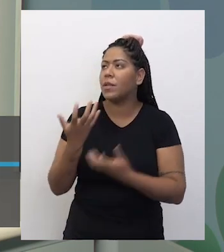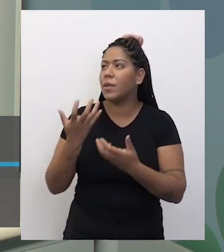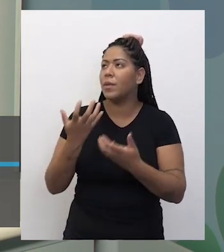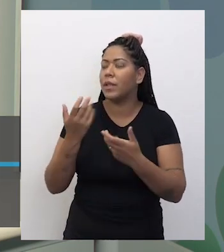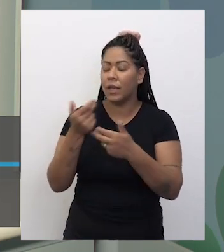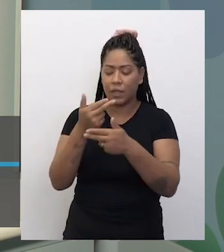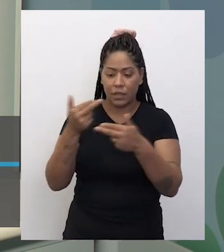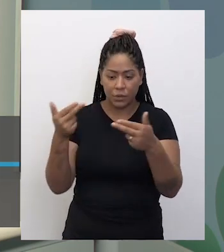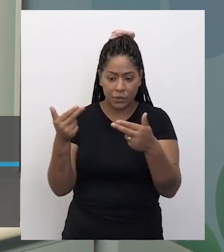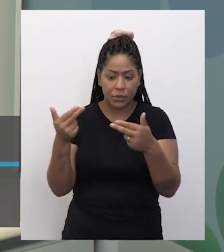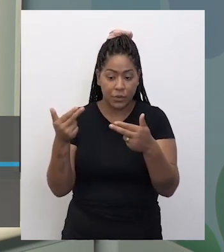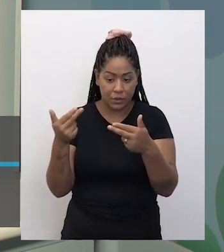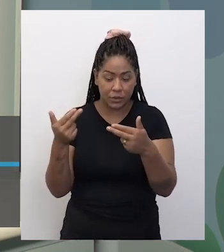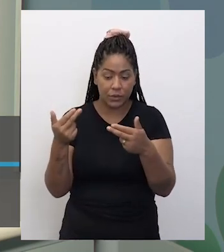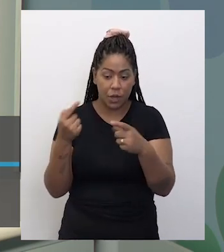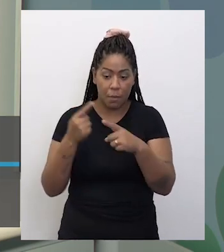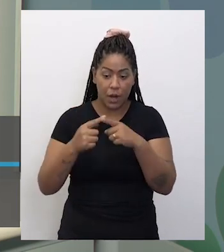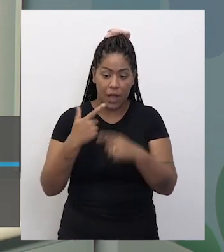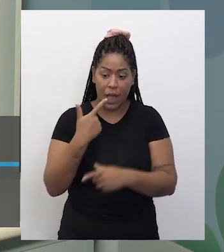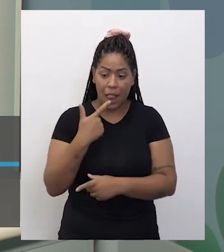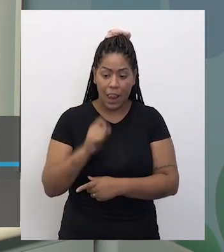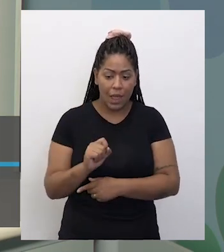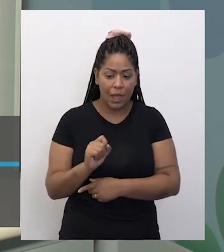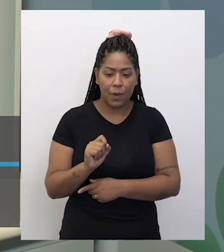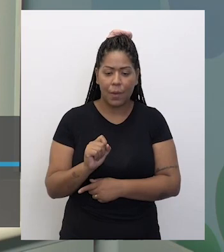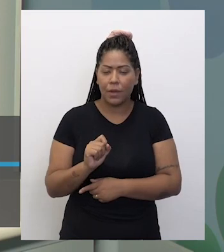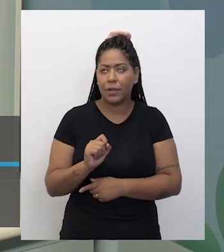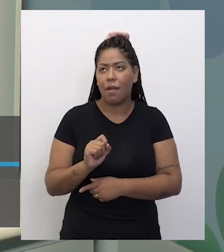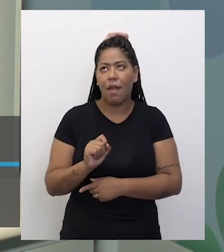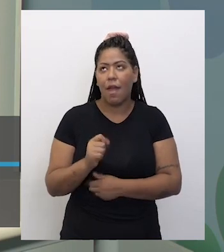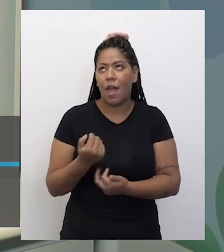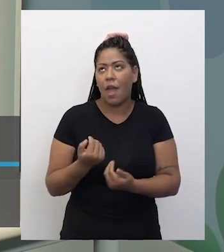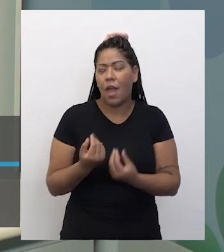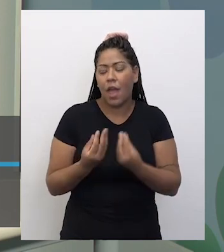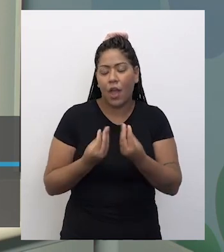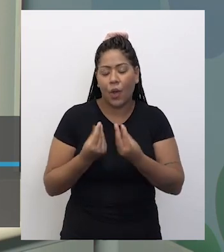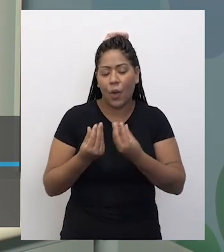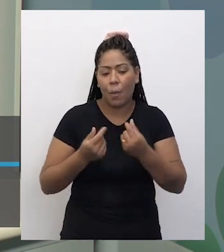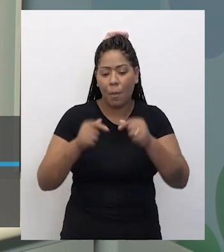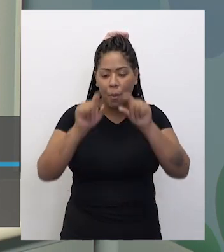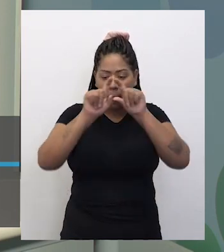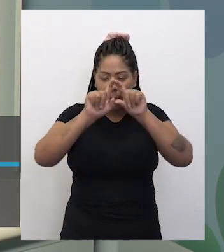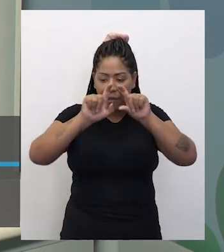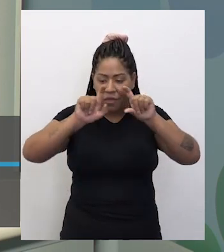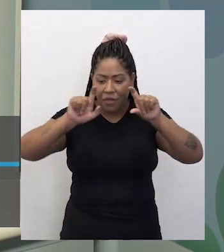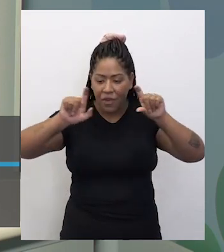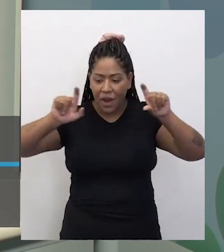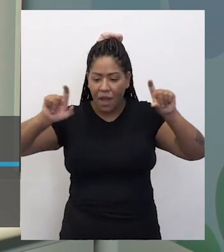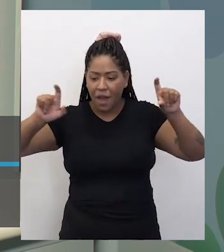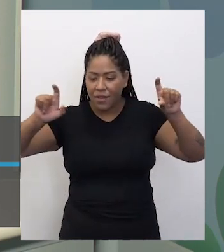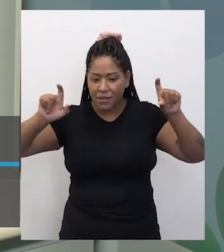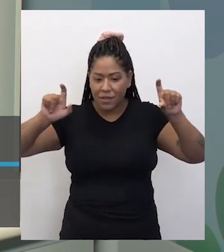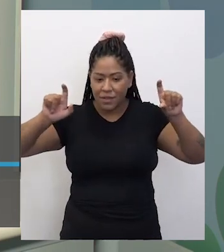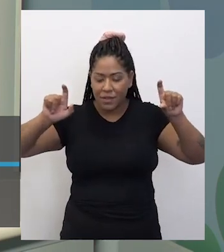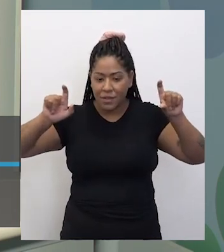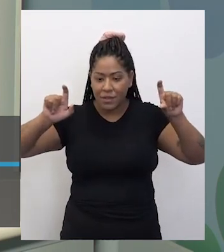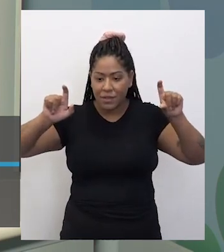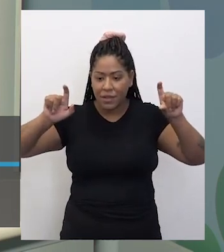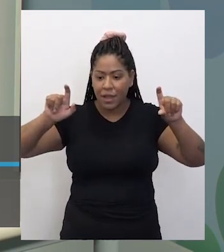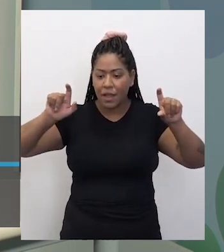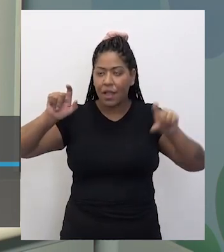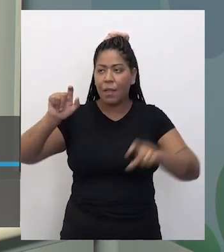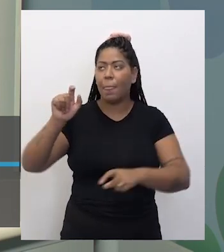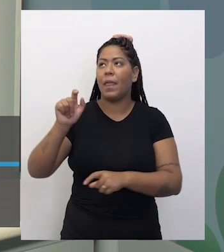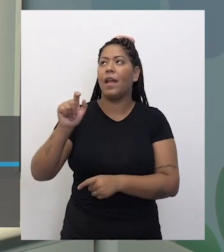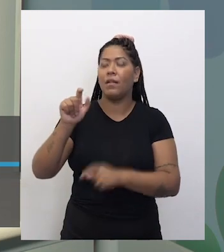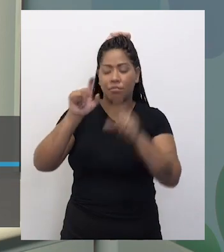de linguagem e também, muitas vezes, frases de efeito que nós já estamos acostumados no dia a dia. Aquela frase, isso aqui lembra tal